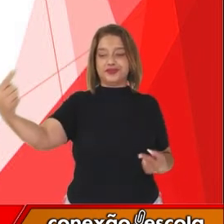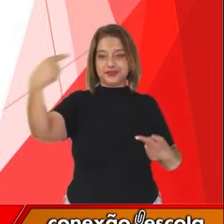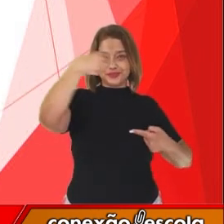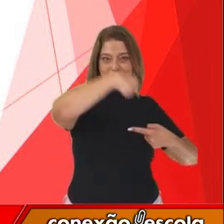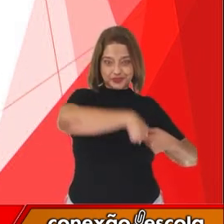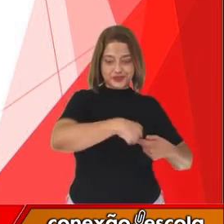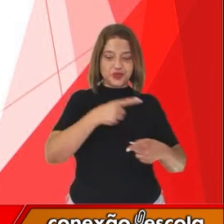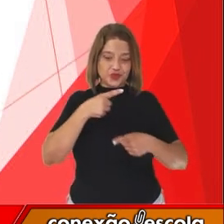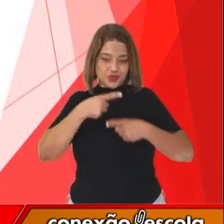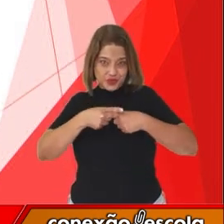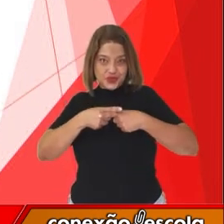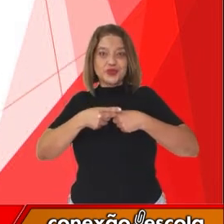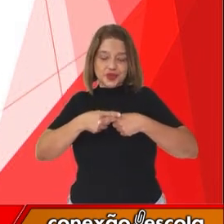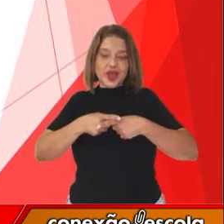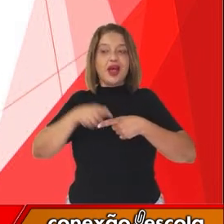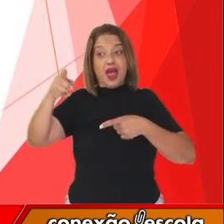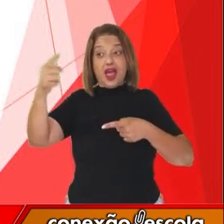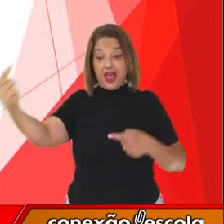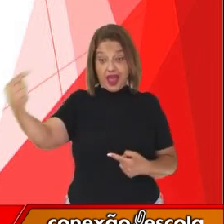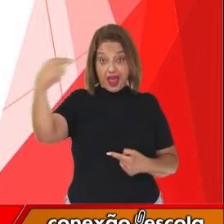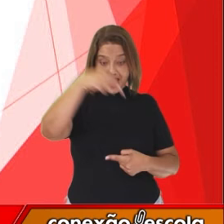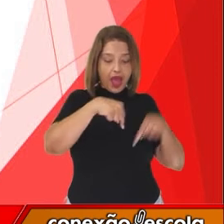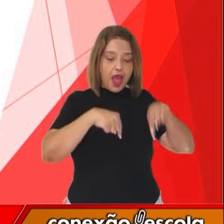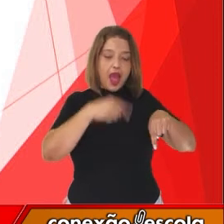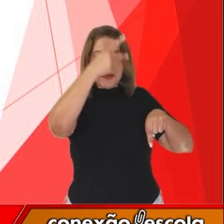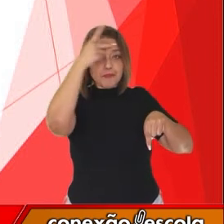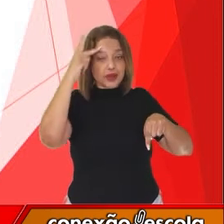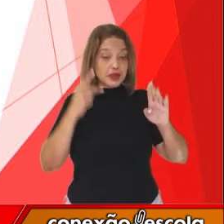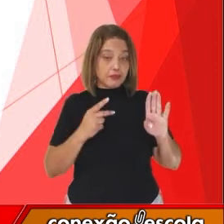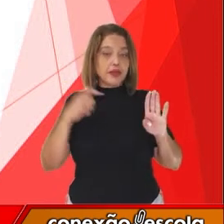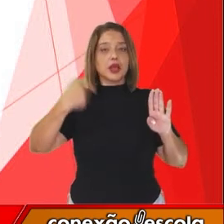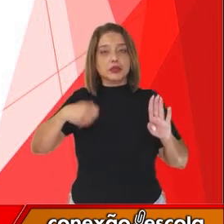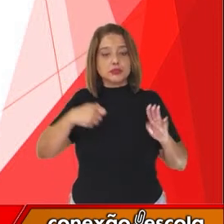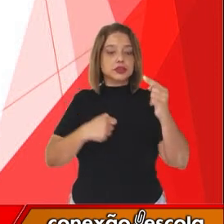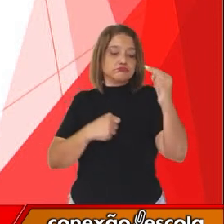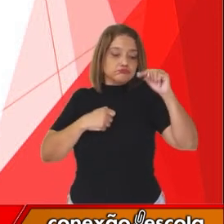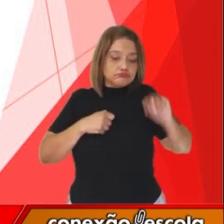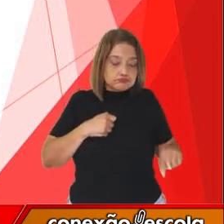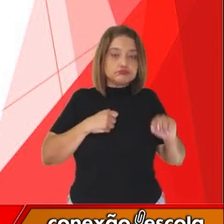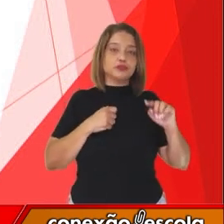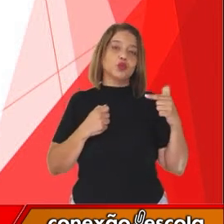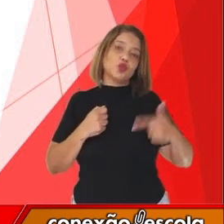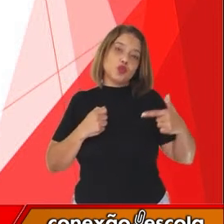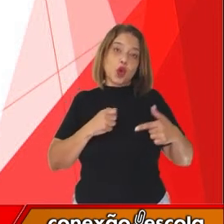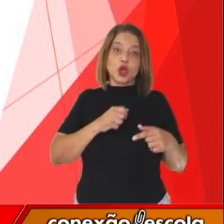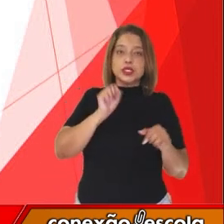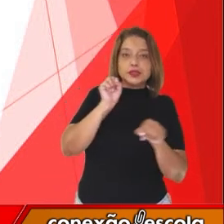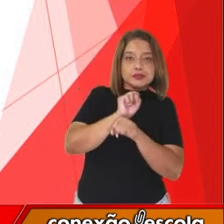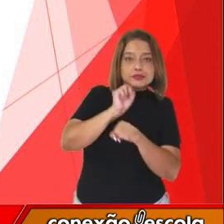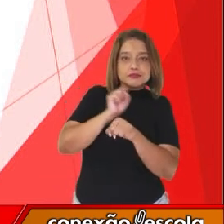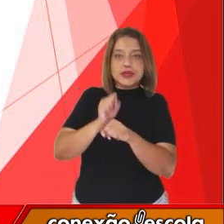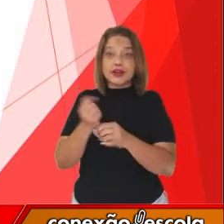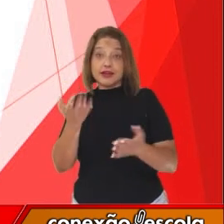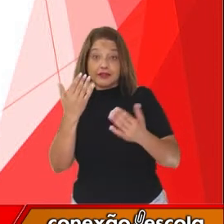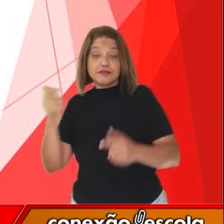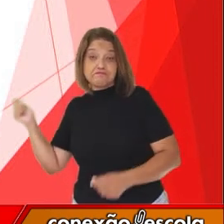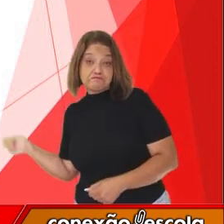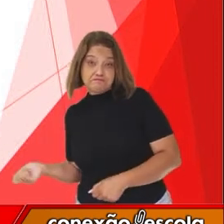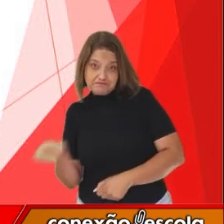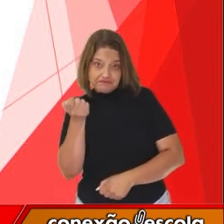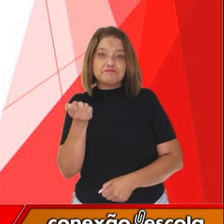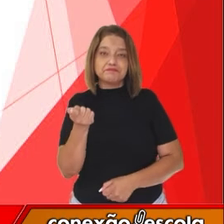quadrante. Para ele validar o saque, ele tem que jogar ele cruzado, quicando dentro dessa área de serviço que está marcada com a posição